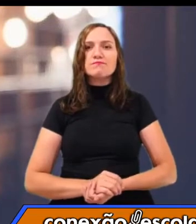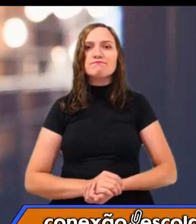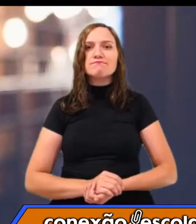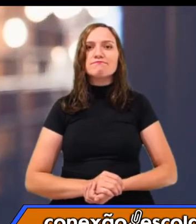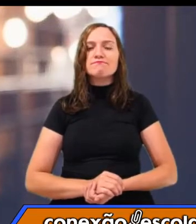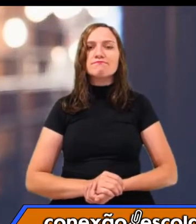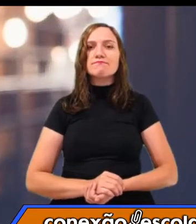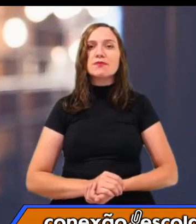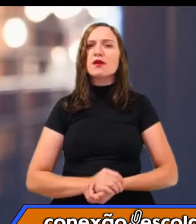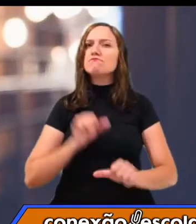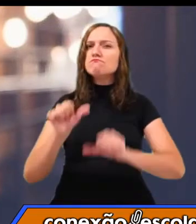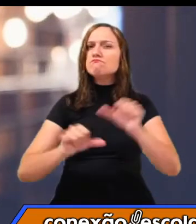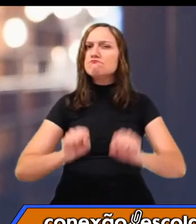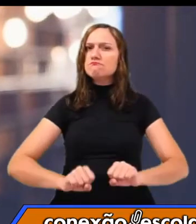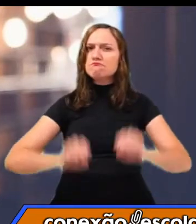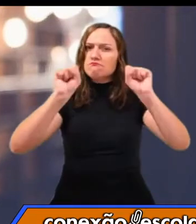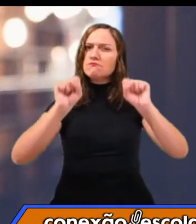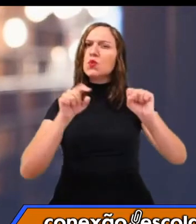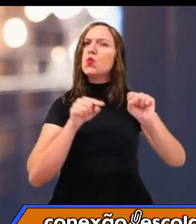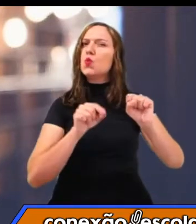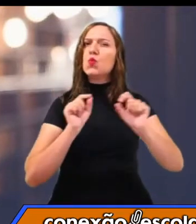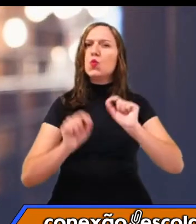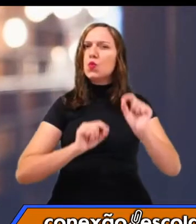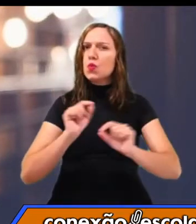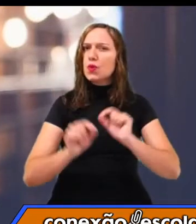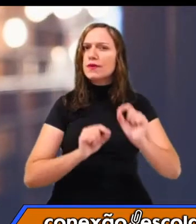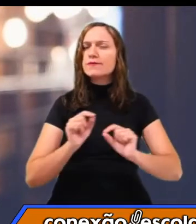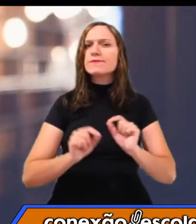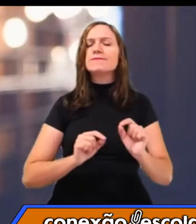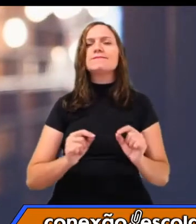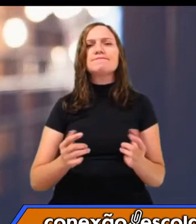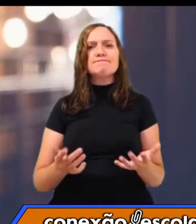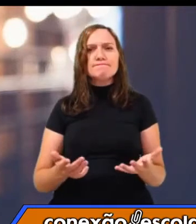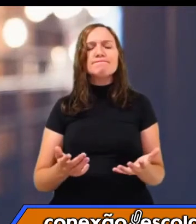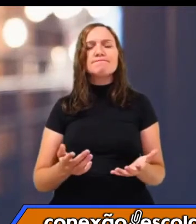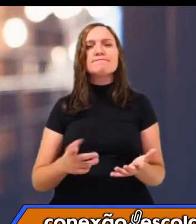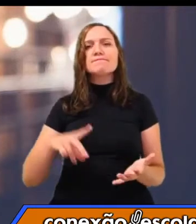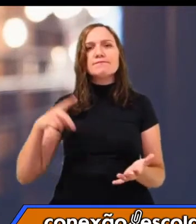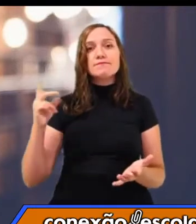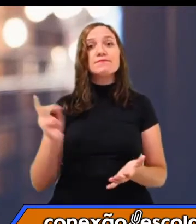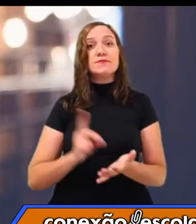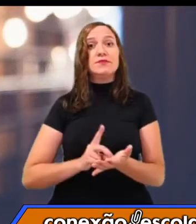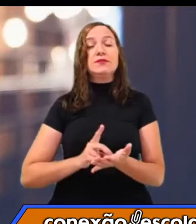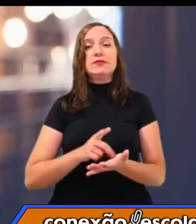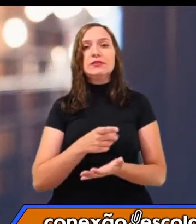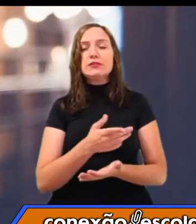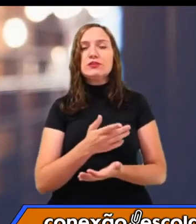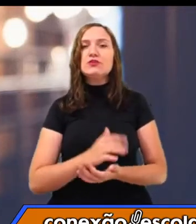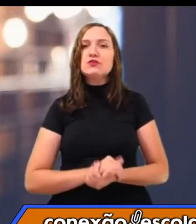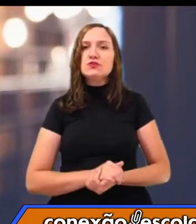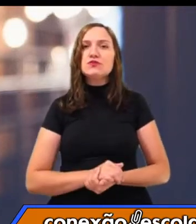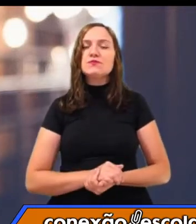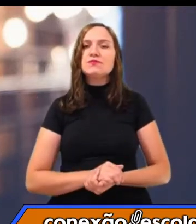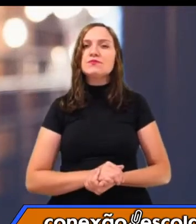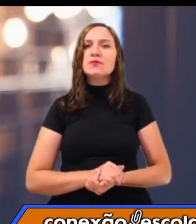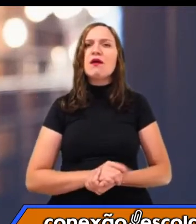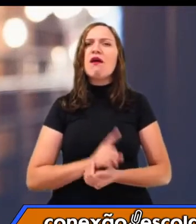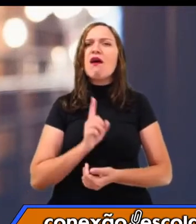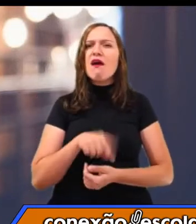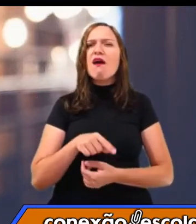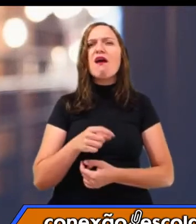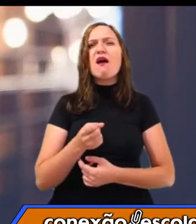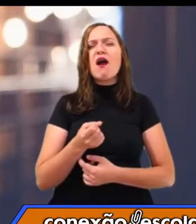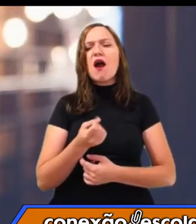Isso que a gente chama de Reforma Protestante, gente, foi, na verdade, o desfecho de